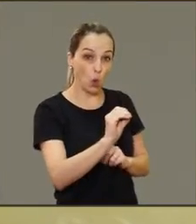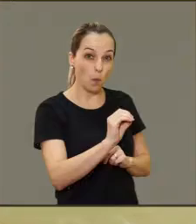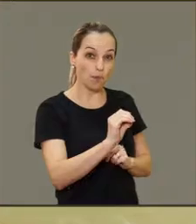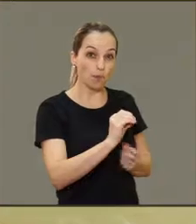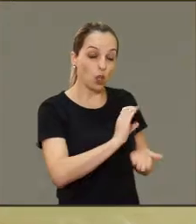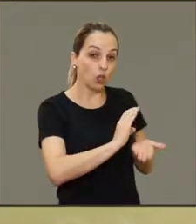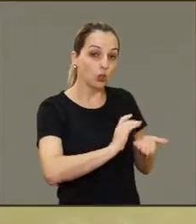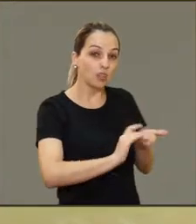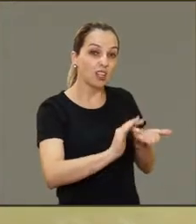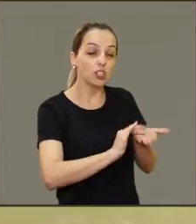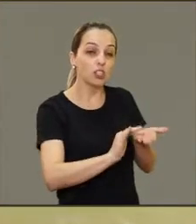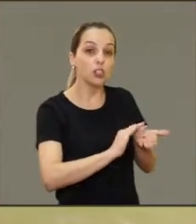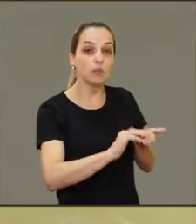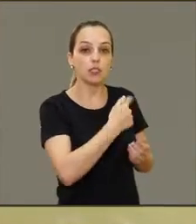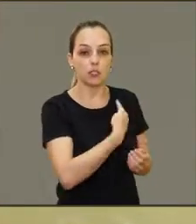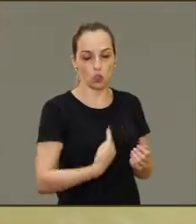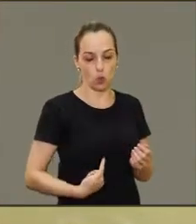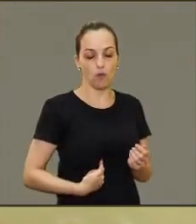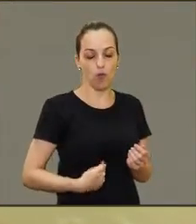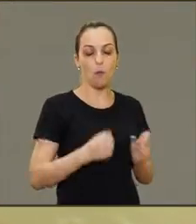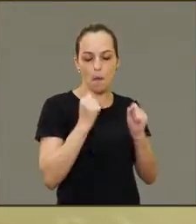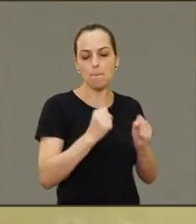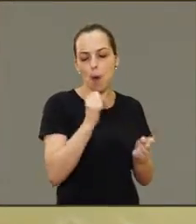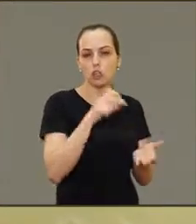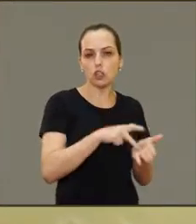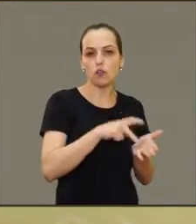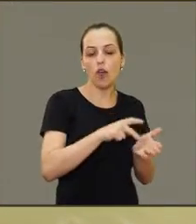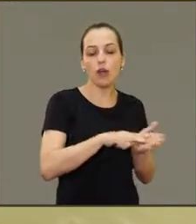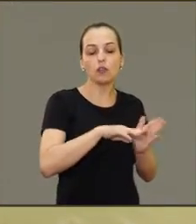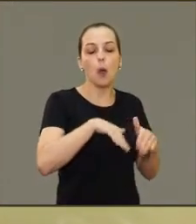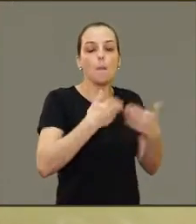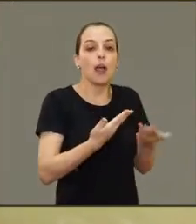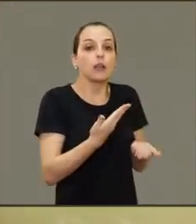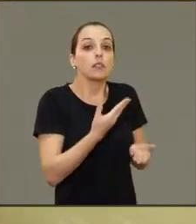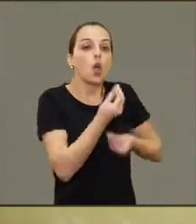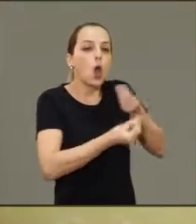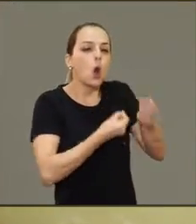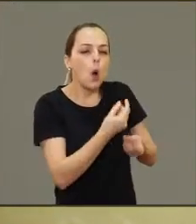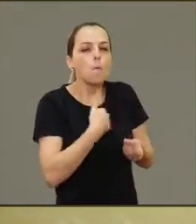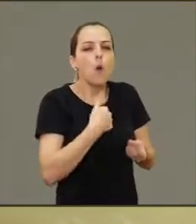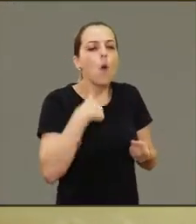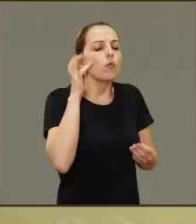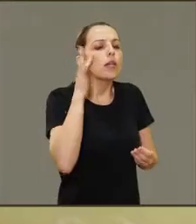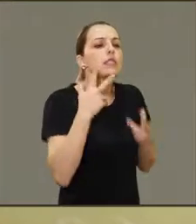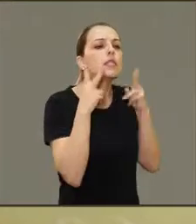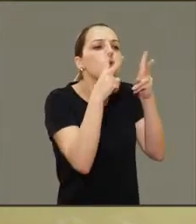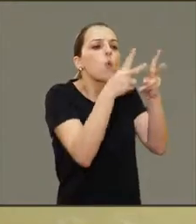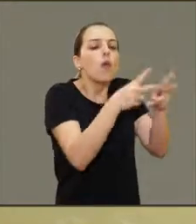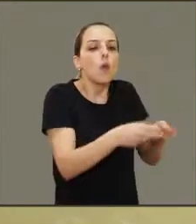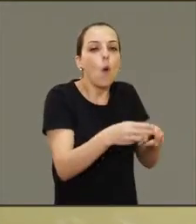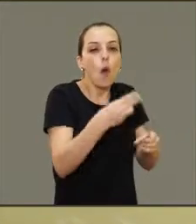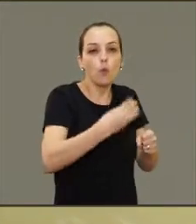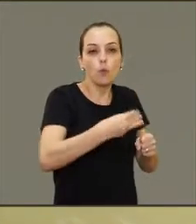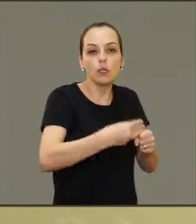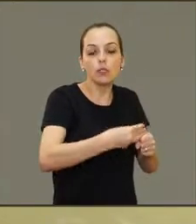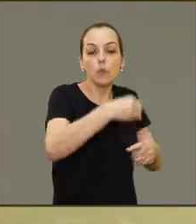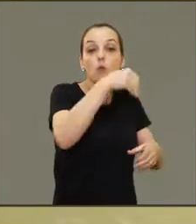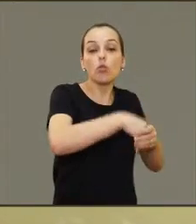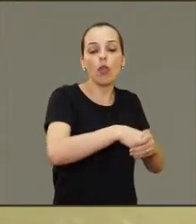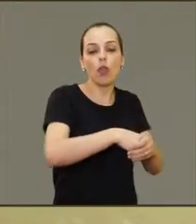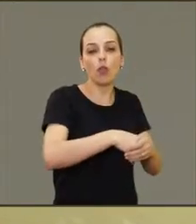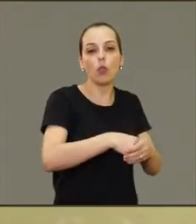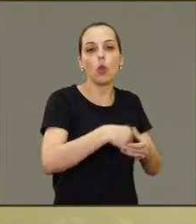os gastos governamentais. Ele pode tomar essa decisão. Agora, como que eu tomo uma decisão idêntica no município? Eu vou deixar de